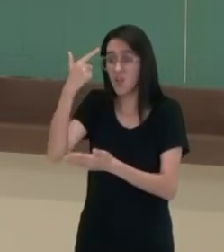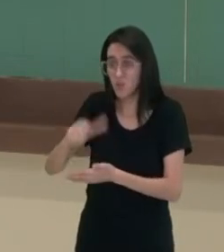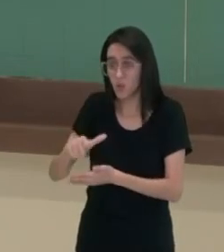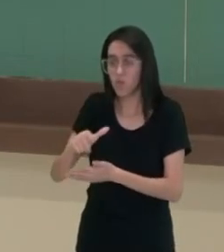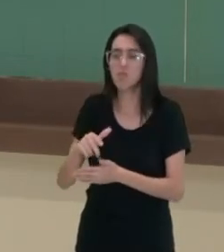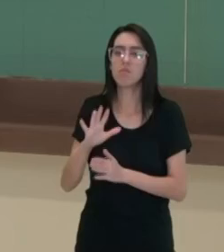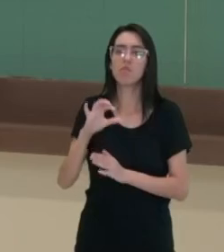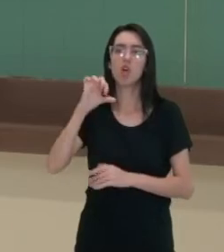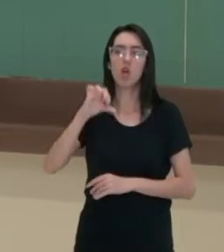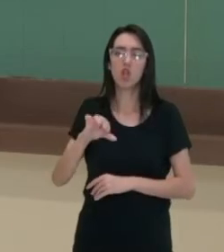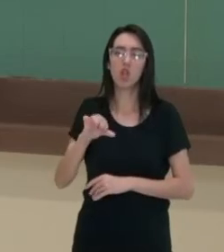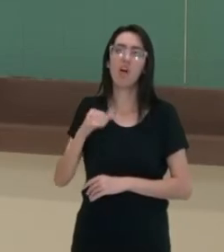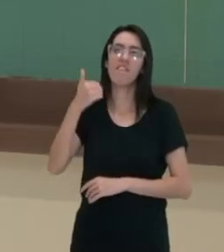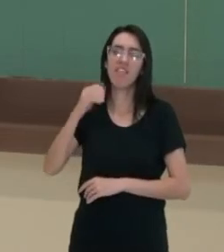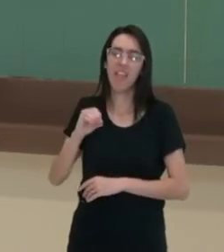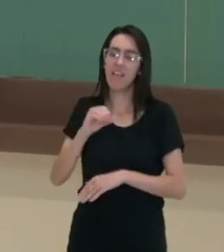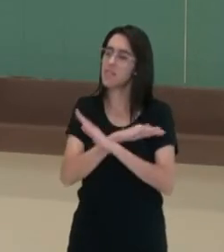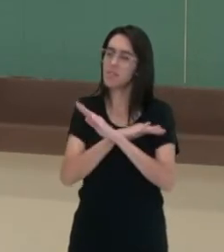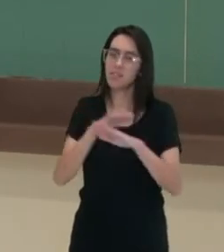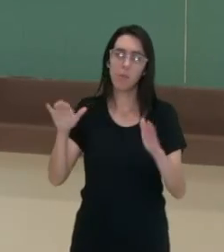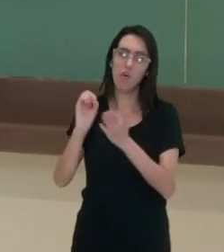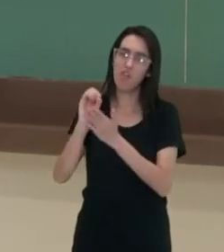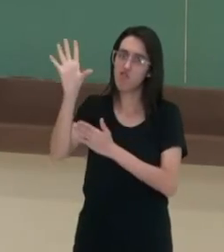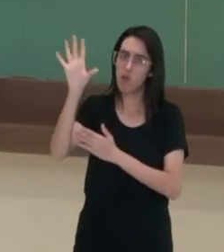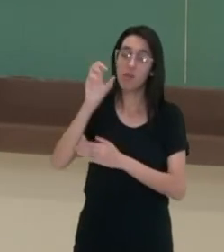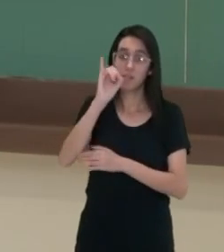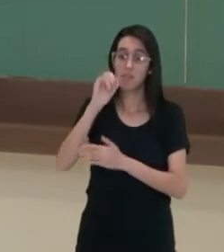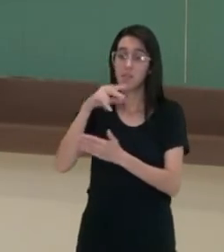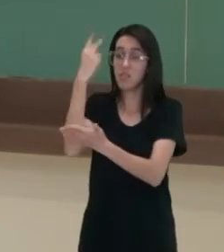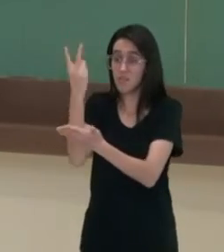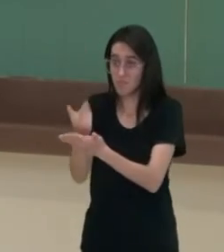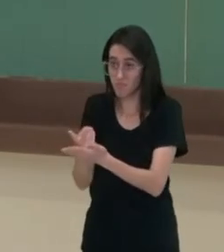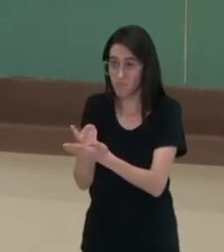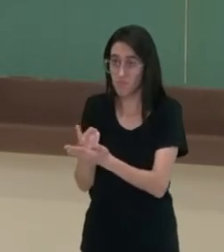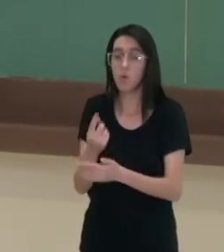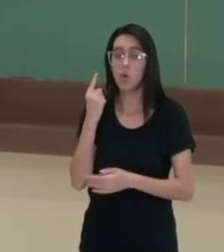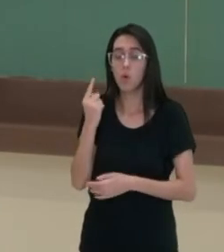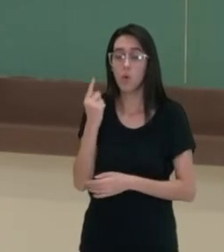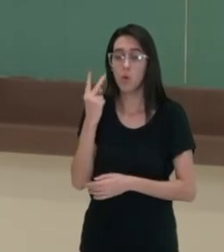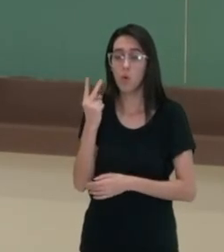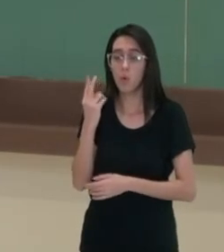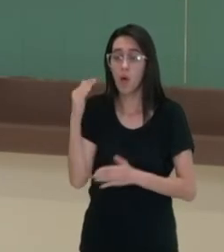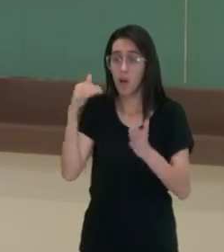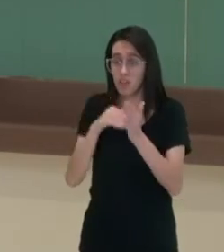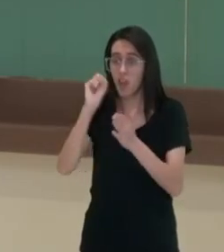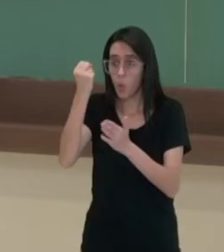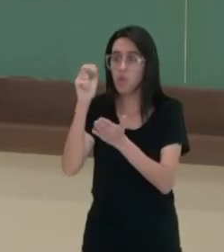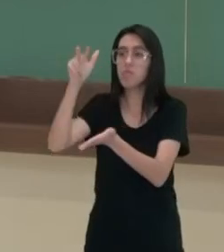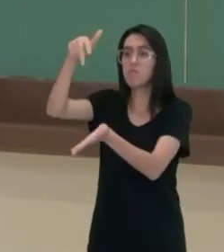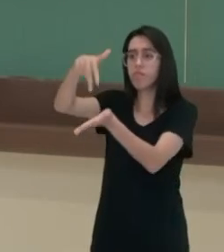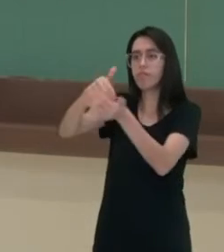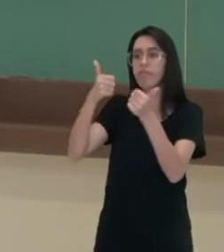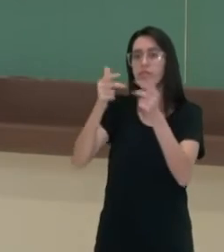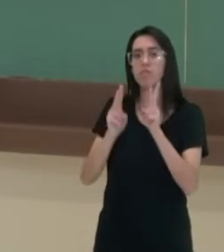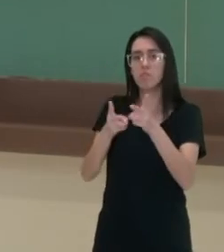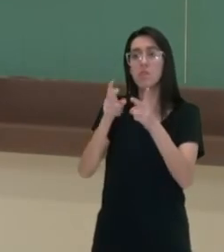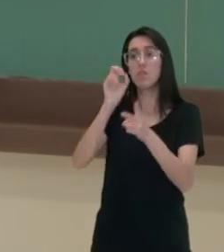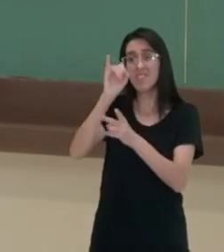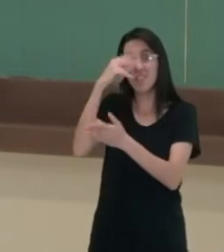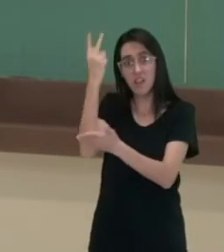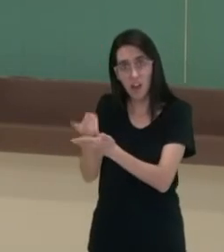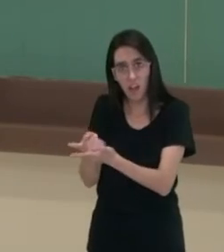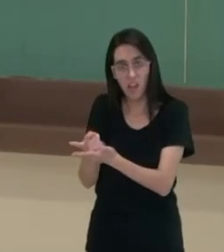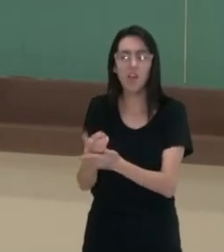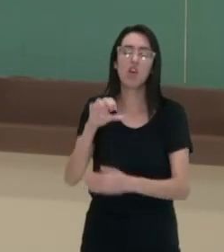contar o 9 e o 10 só e ele está fora mesmo assim. Então, eu derrubei meu adversário, o árbitro conta até 8, ele conseguiu levantar. Se ele cair de novo,